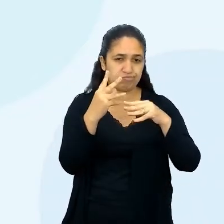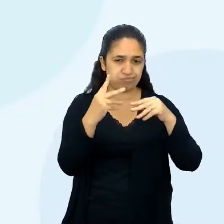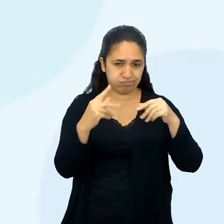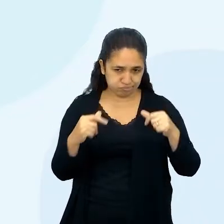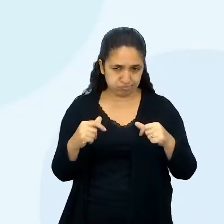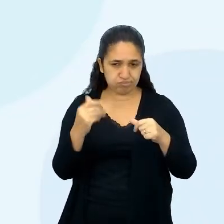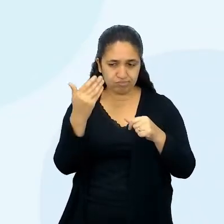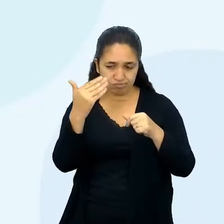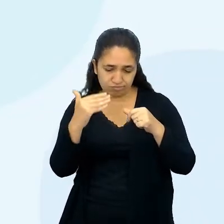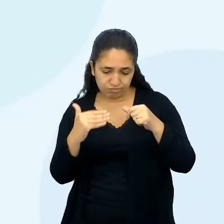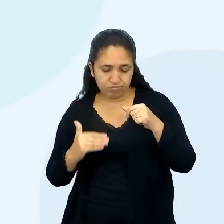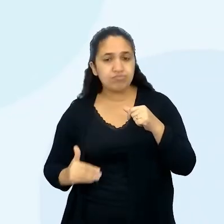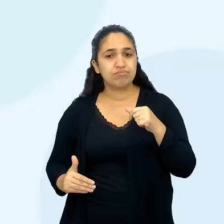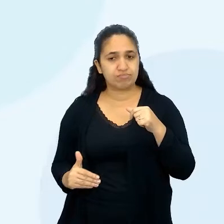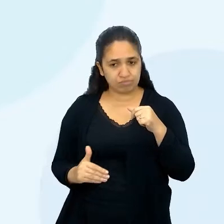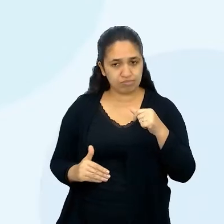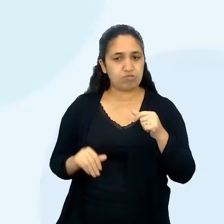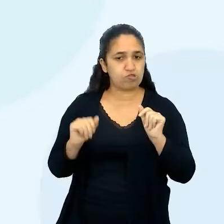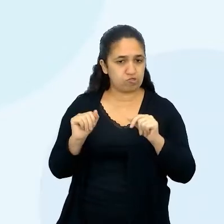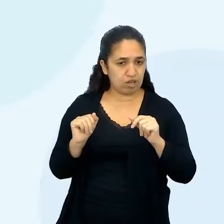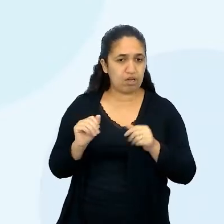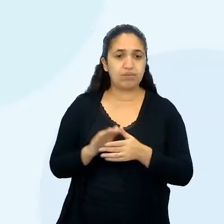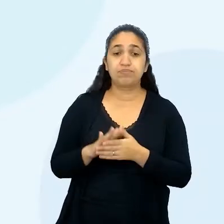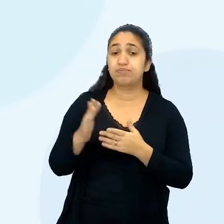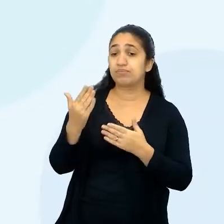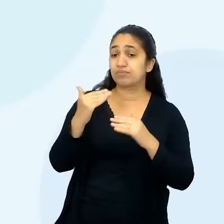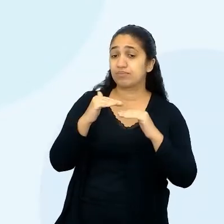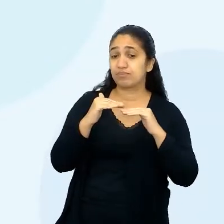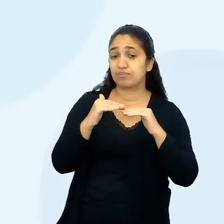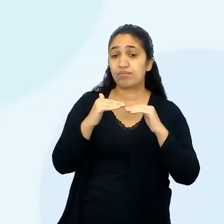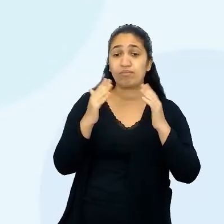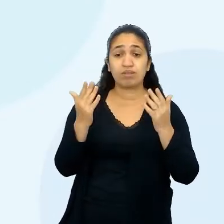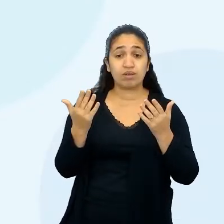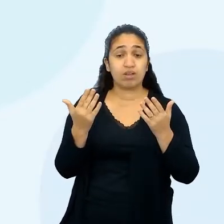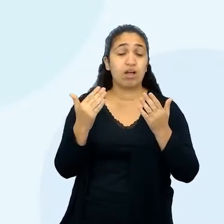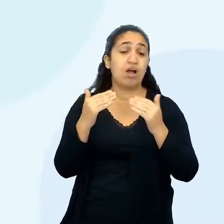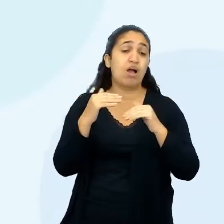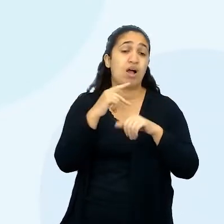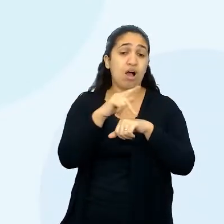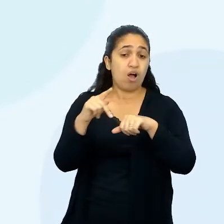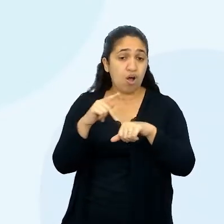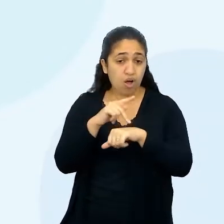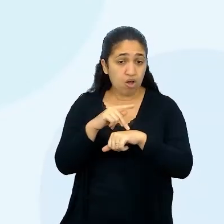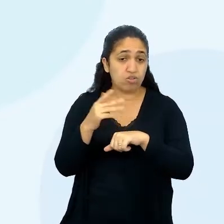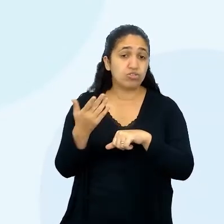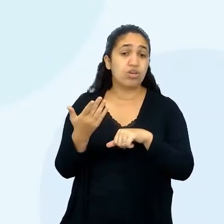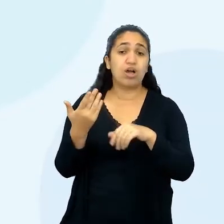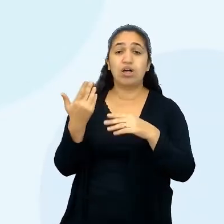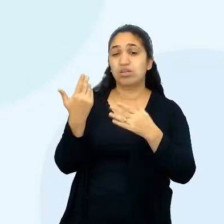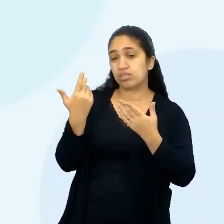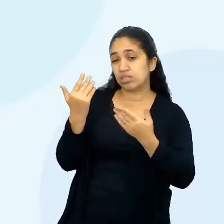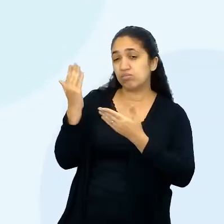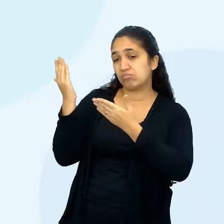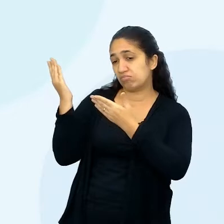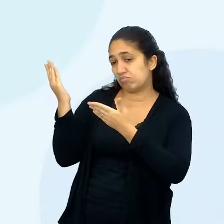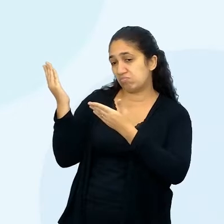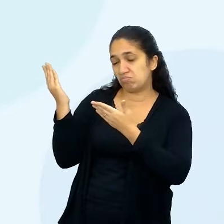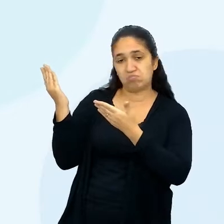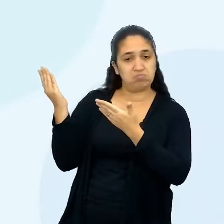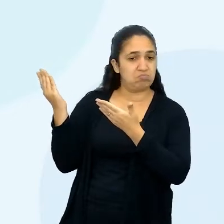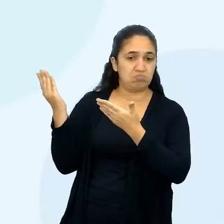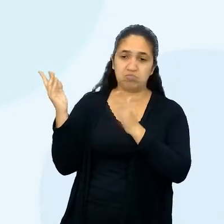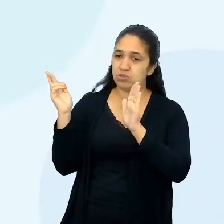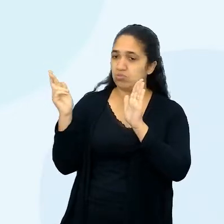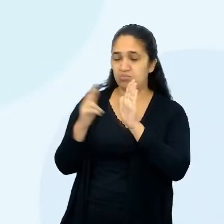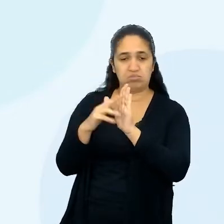lá no fundo do solo, né? A rocha D, né, é a rocha matriz sem alteração, que não está representada